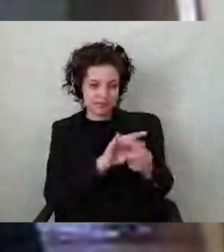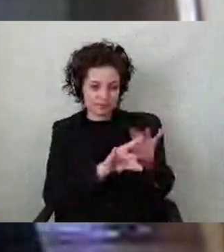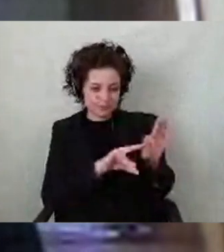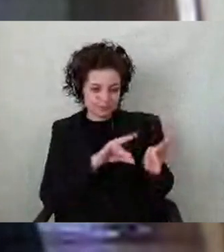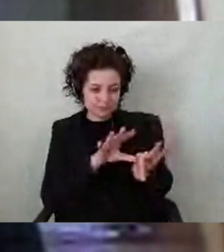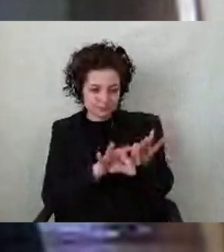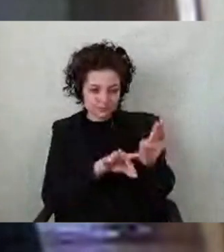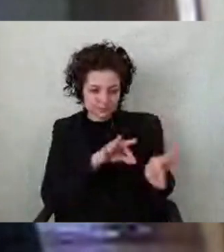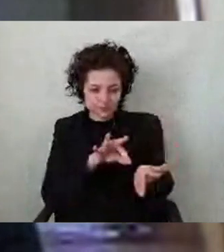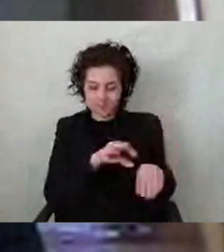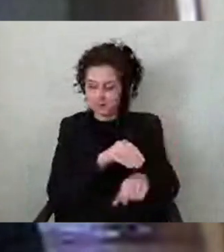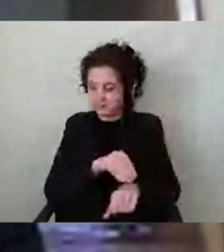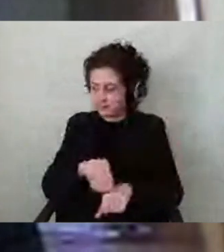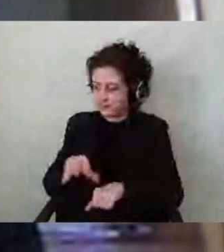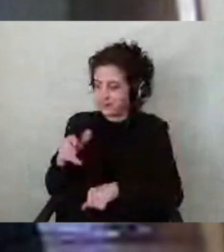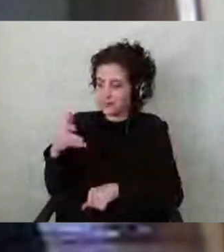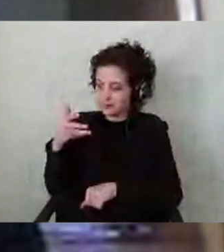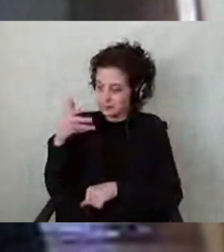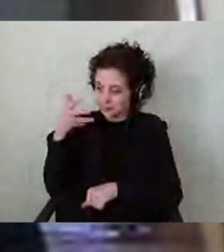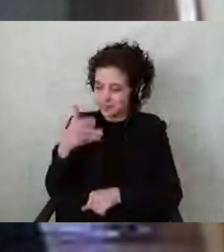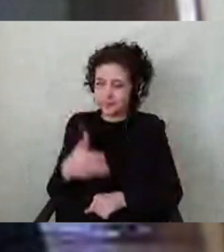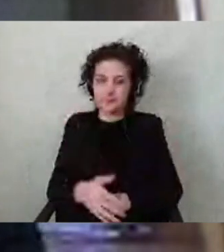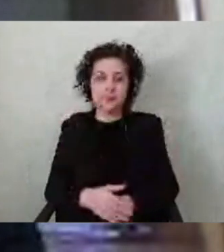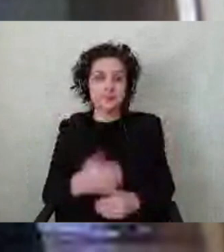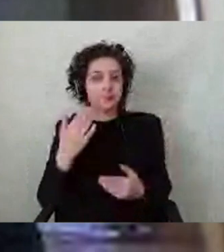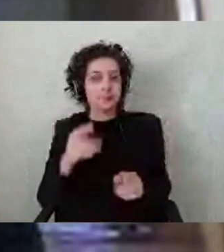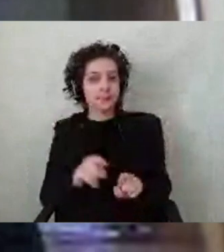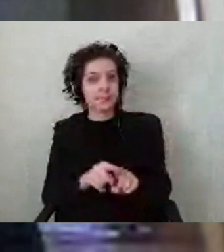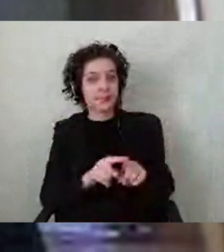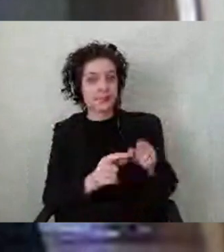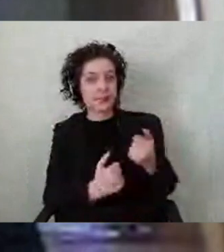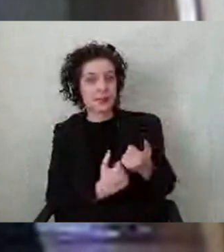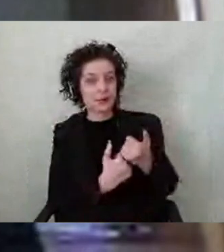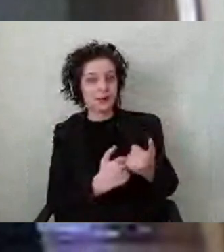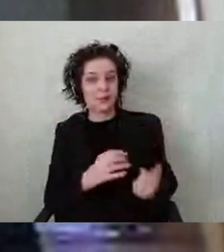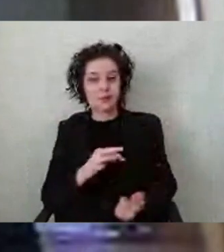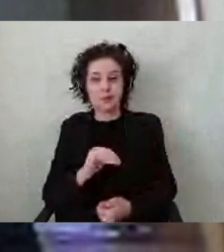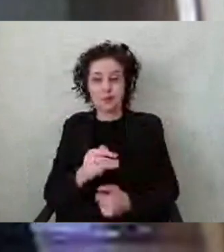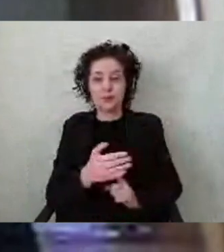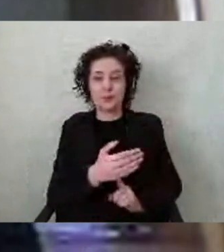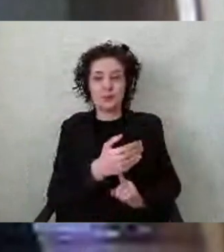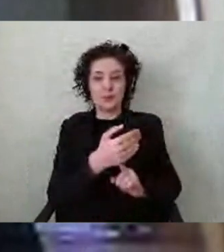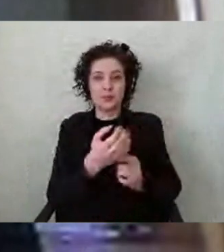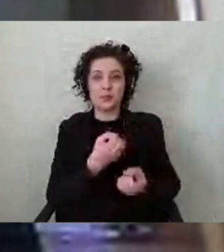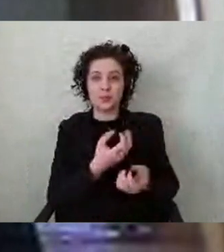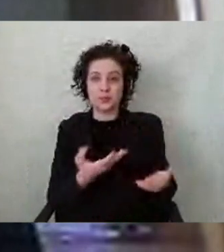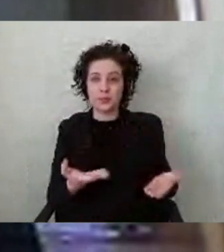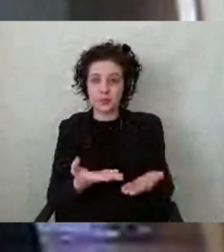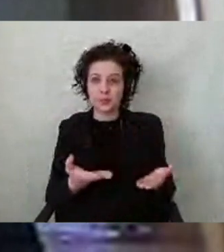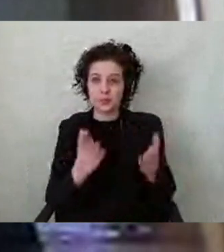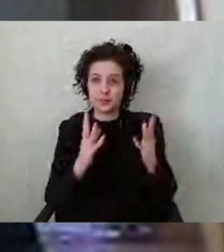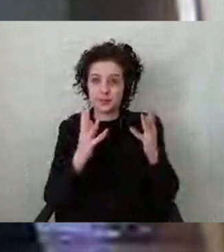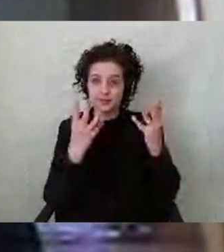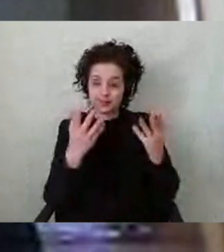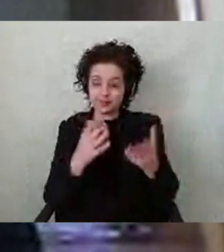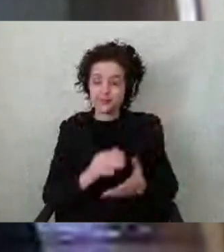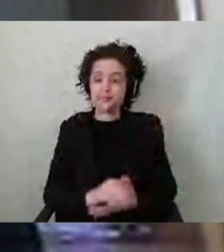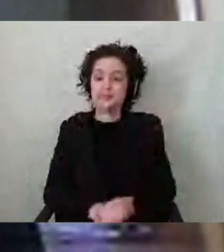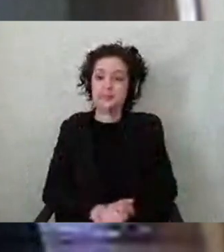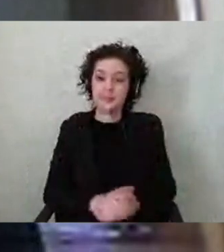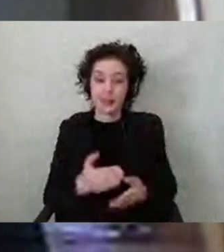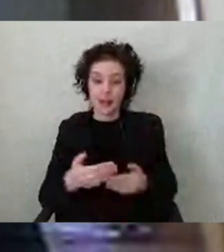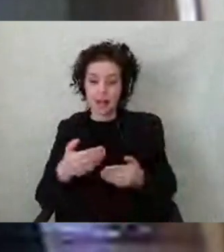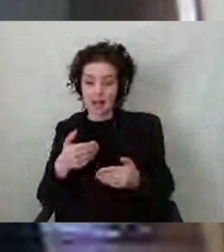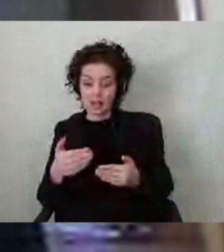palestrantes. Agradeço também o suporte de TI que estamos recebendo neste evento e antes dele também. A toda a equipe de